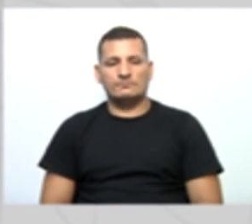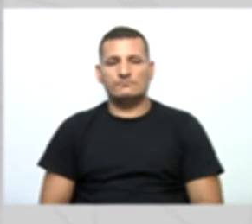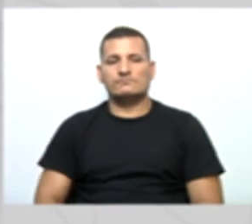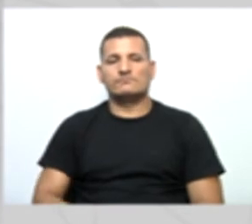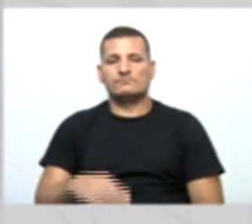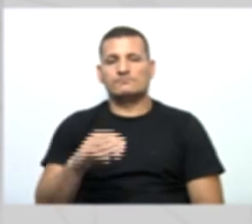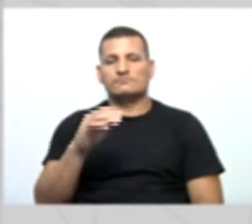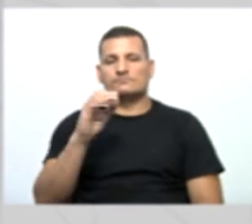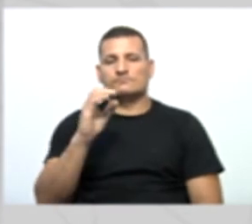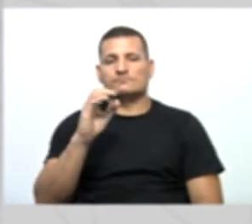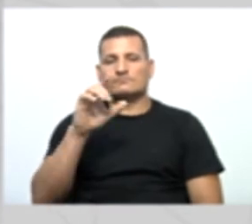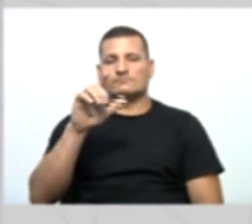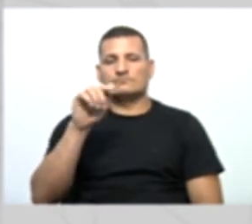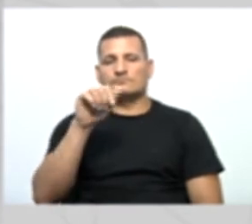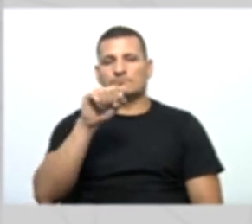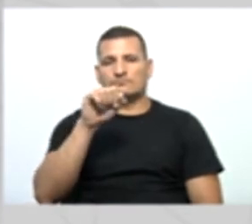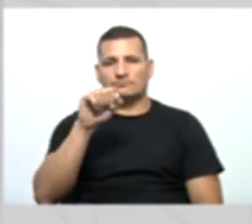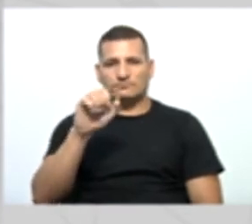especificação